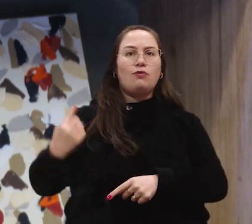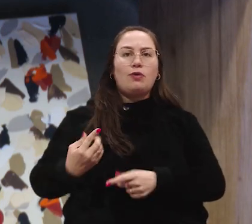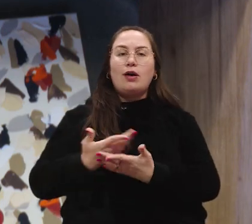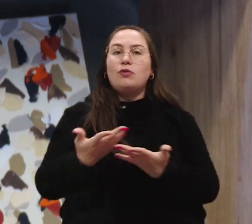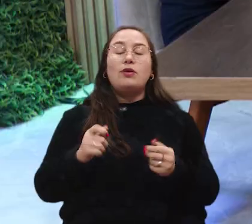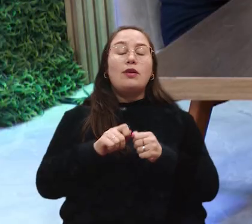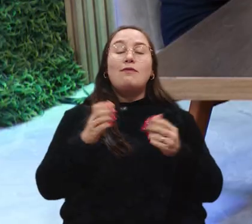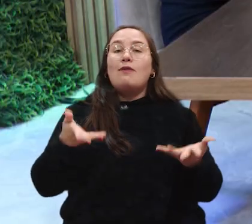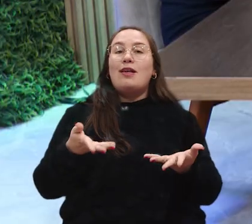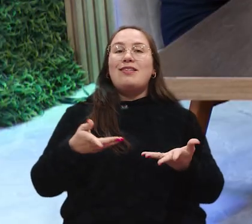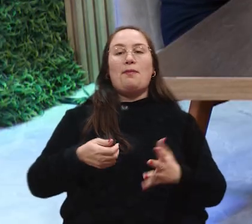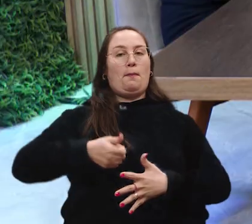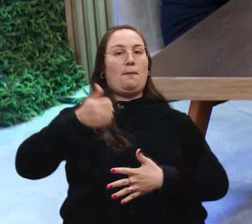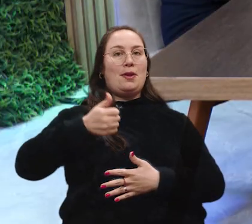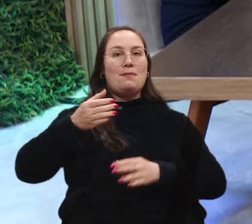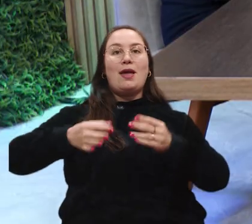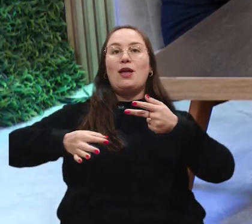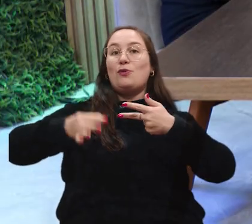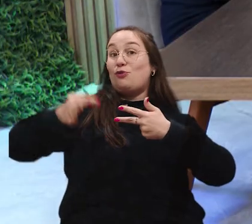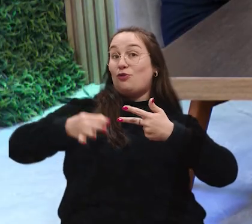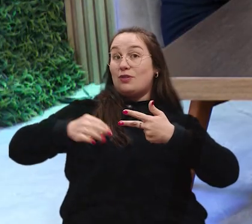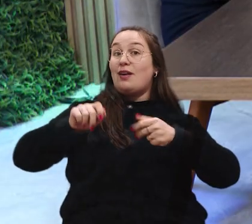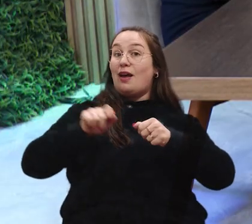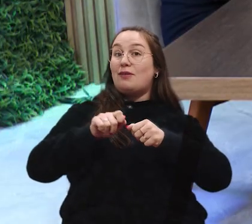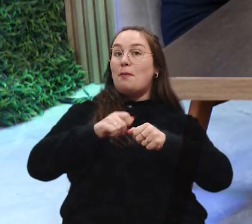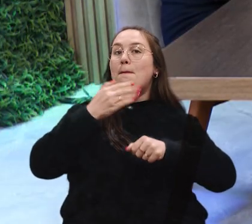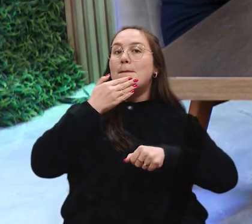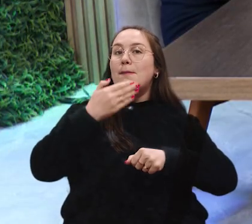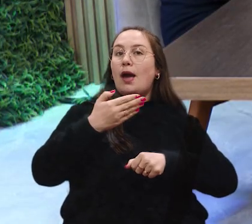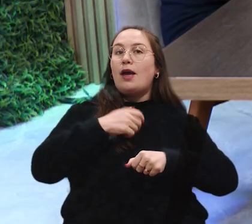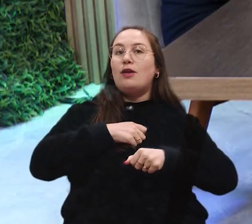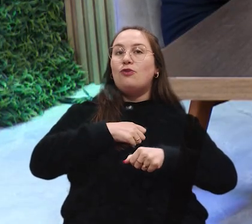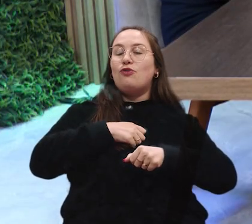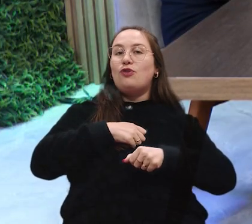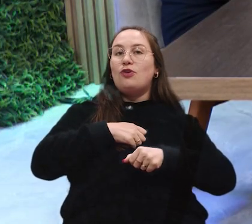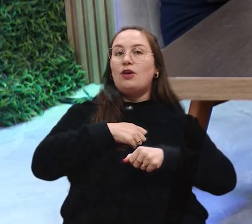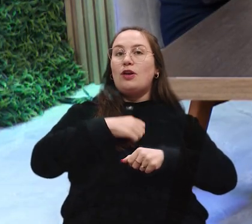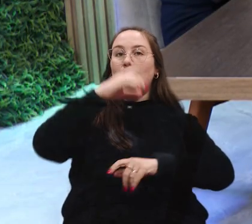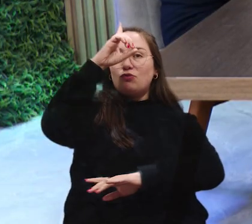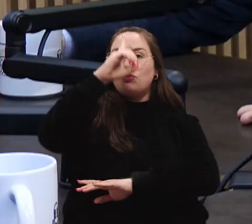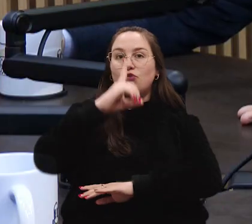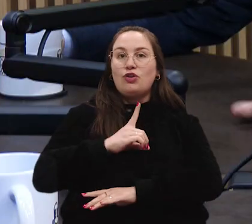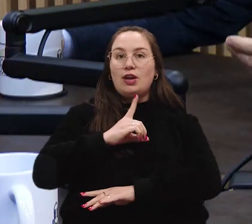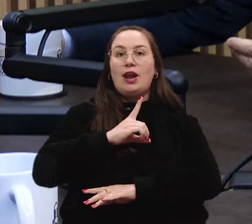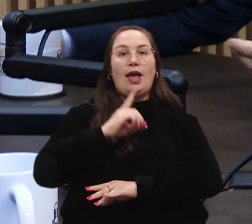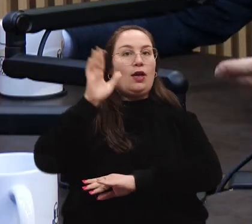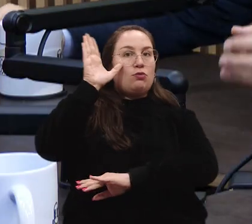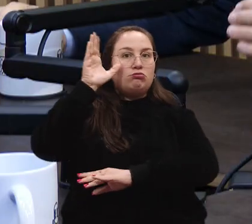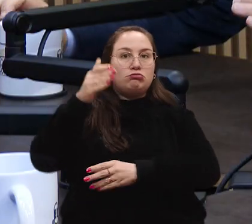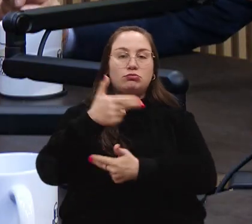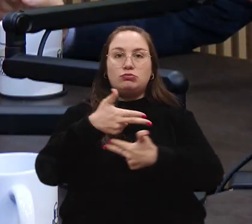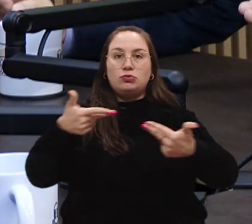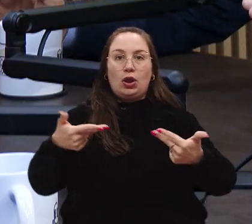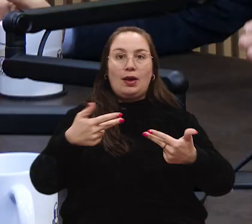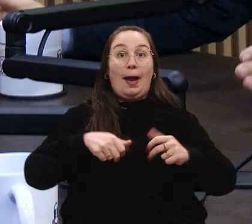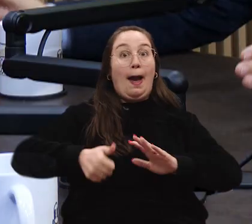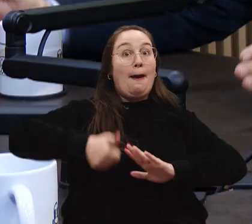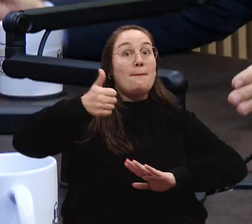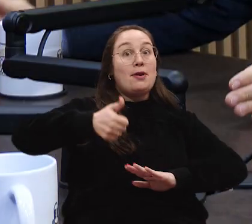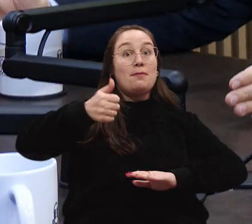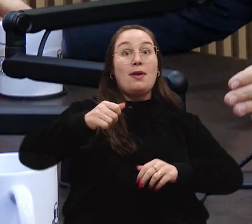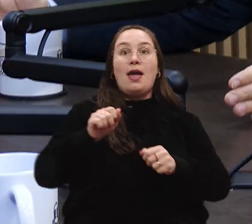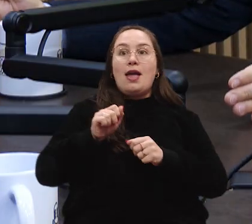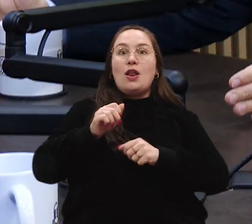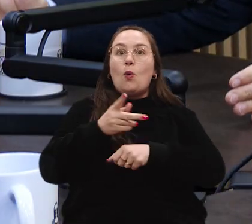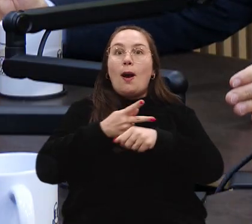faz? Primeiro, hoje em dia o judiciário até pede que se busque os meios de solução. Mas assim, a primeira